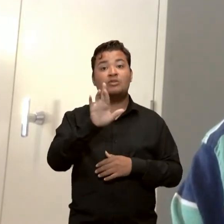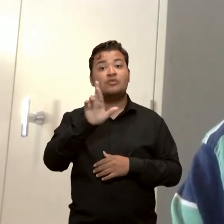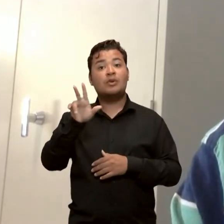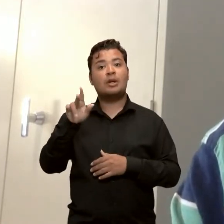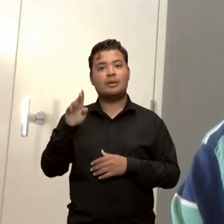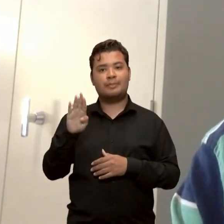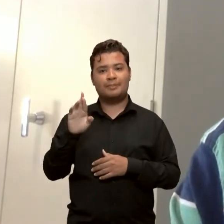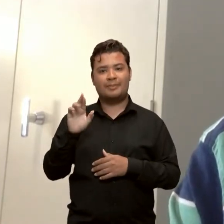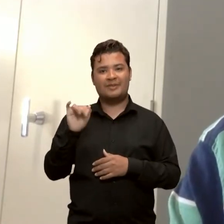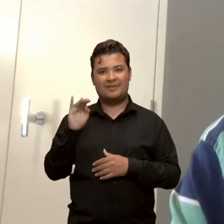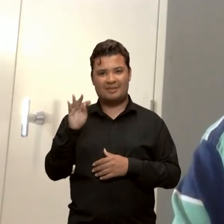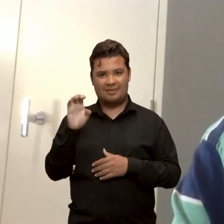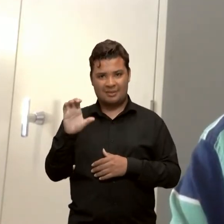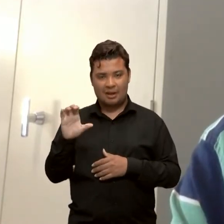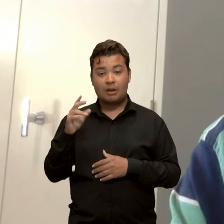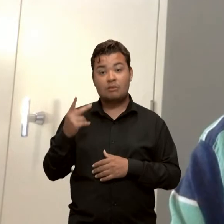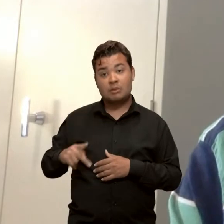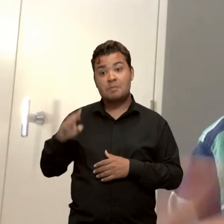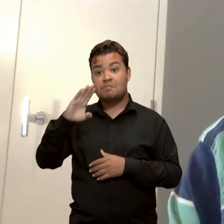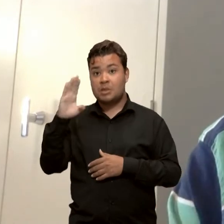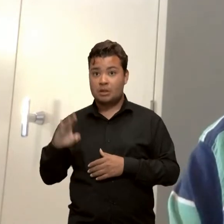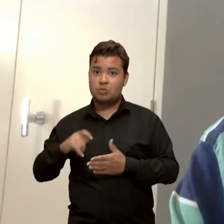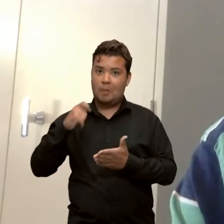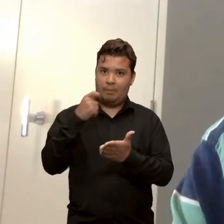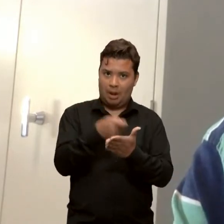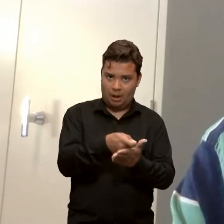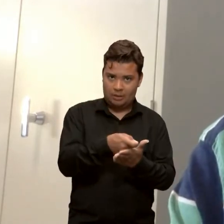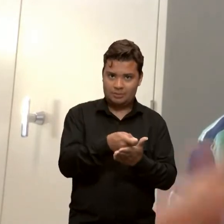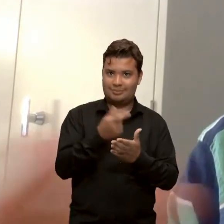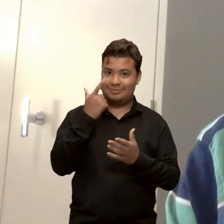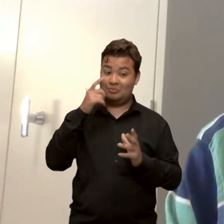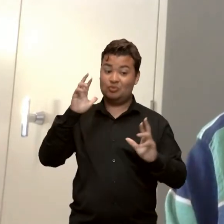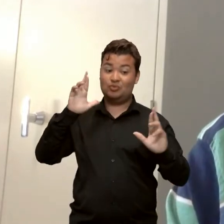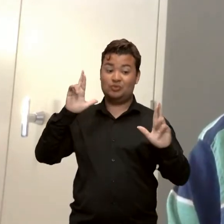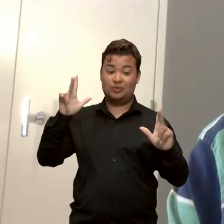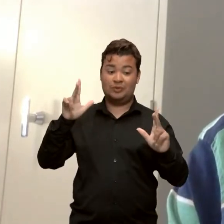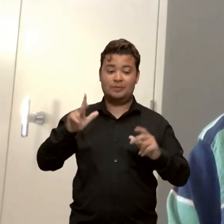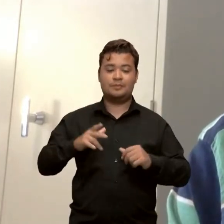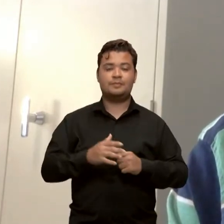governo brasileiro, né? Mas existem bolsas também,